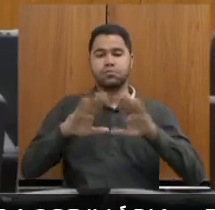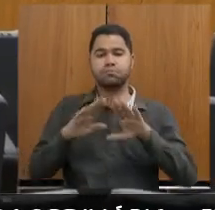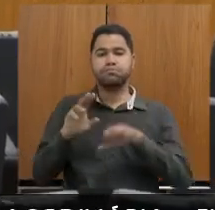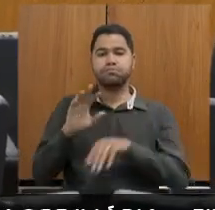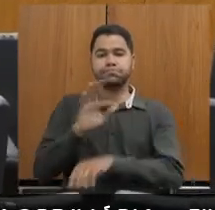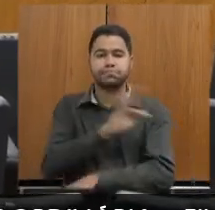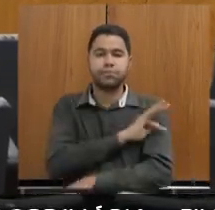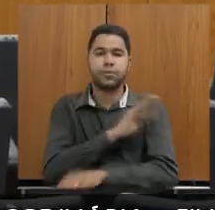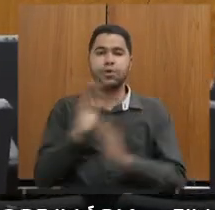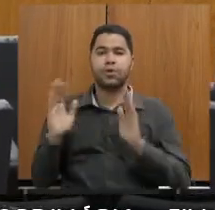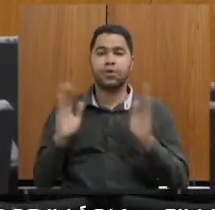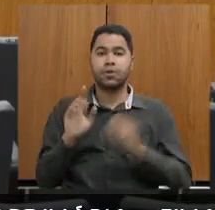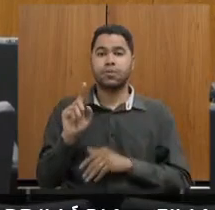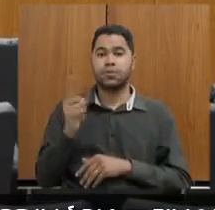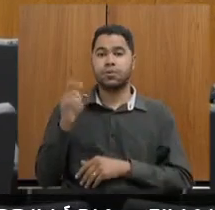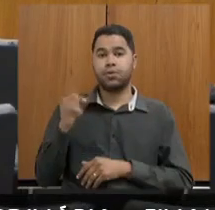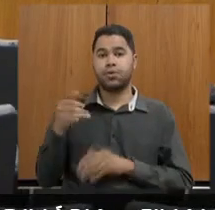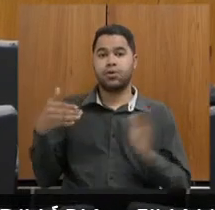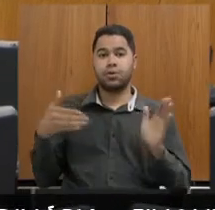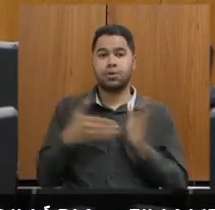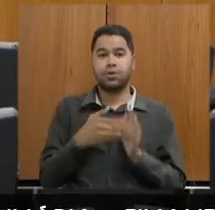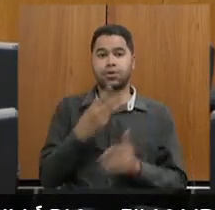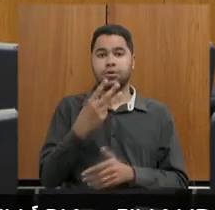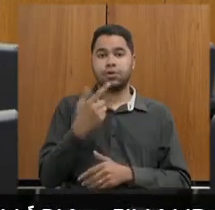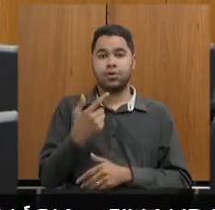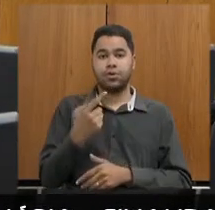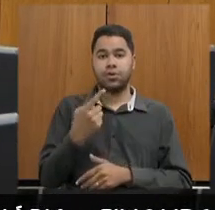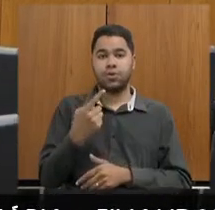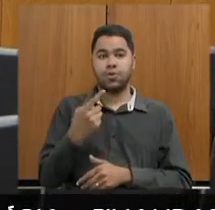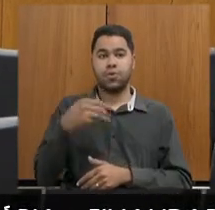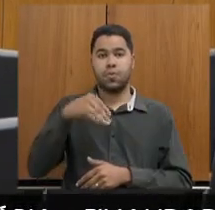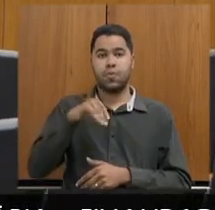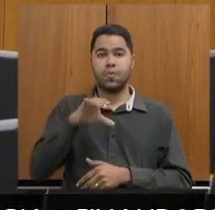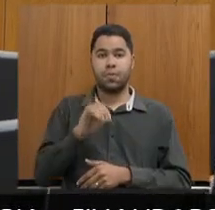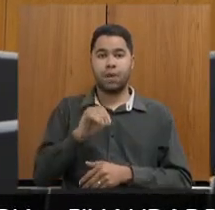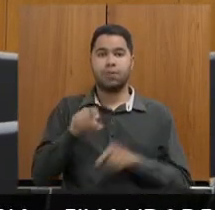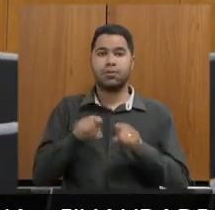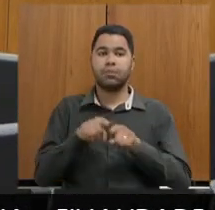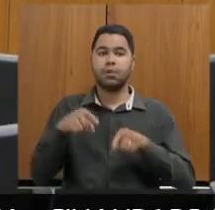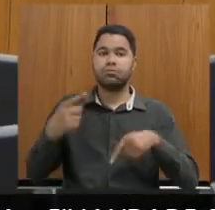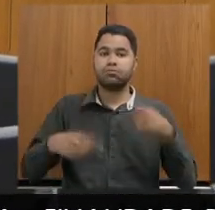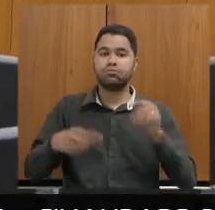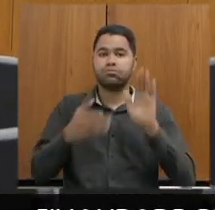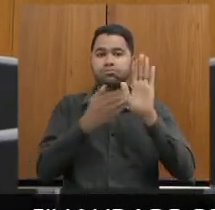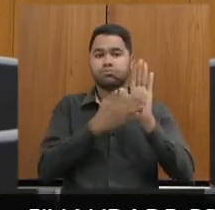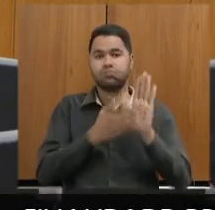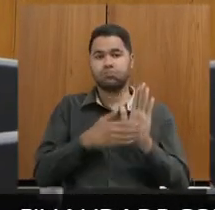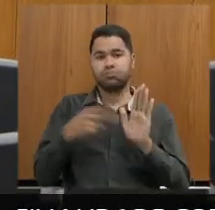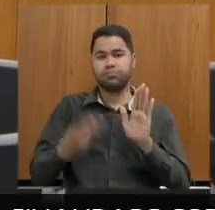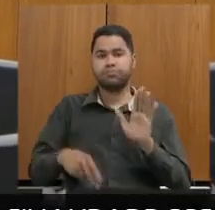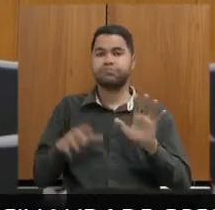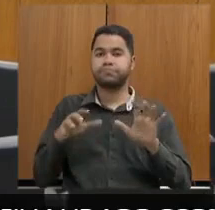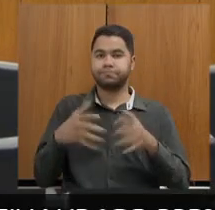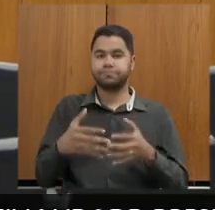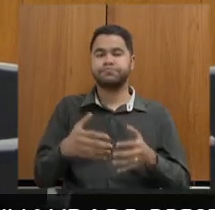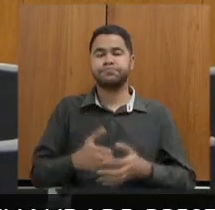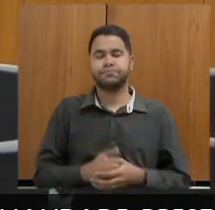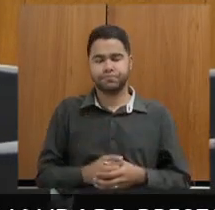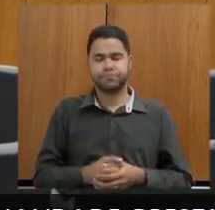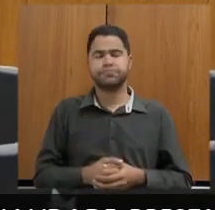considerando do período de 1º de Janeiro a 31 de Maio e a discutir e votar proposições da comissão